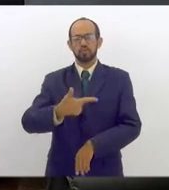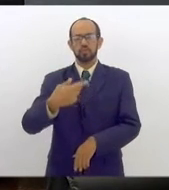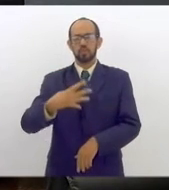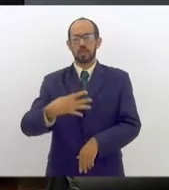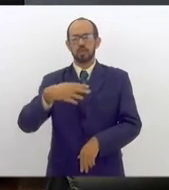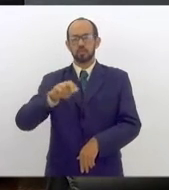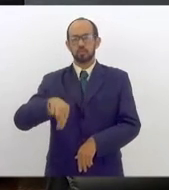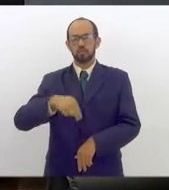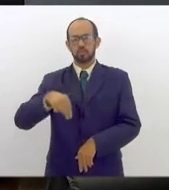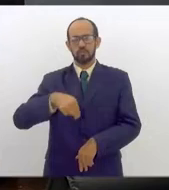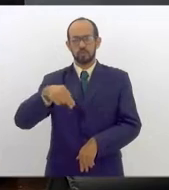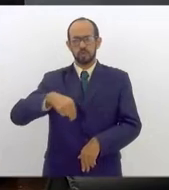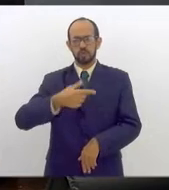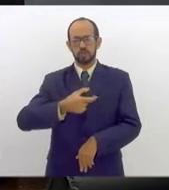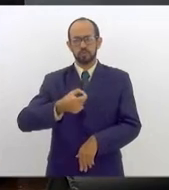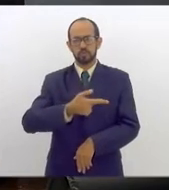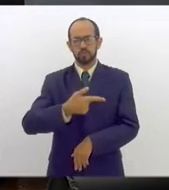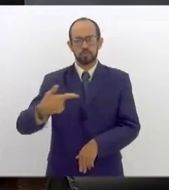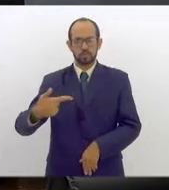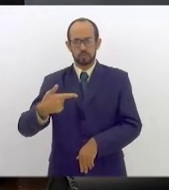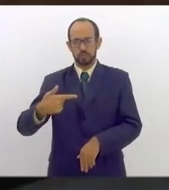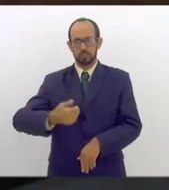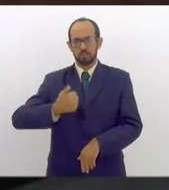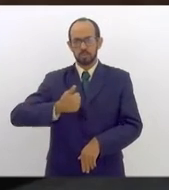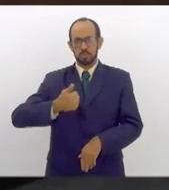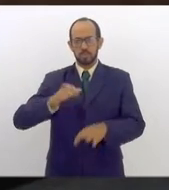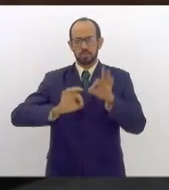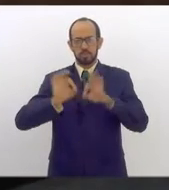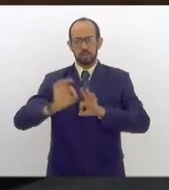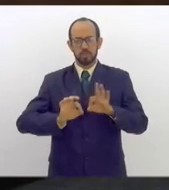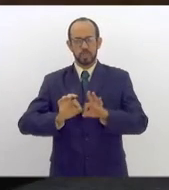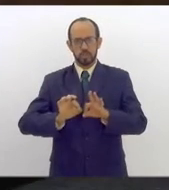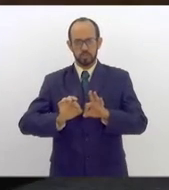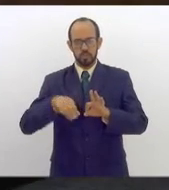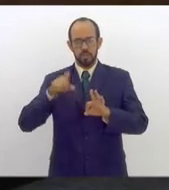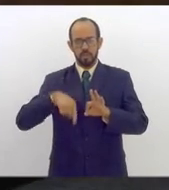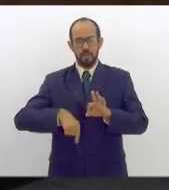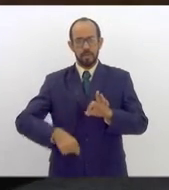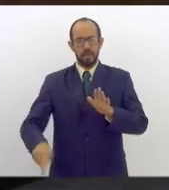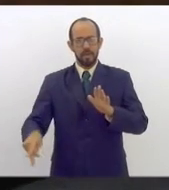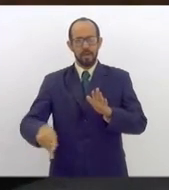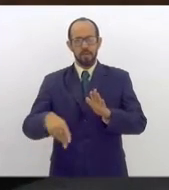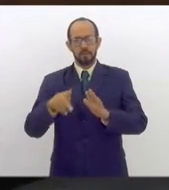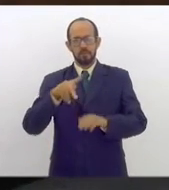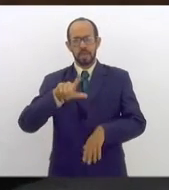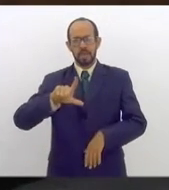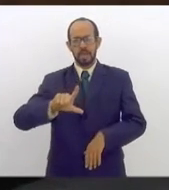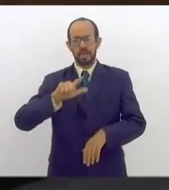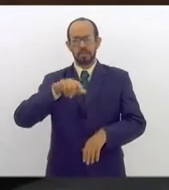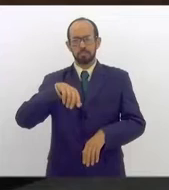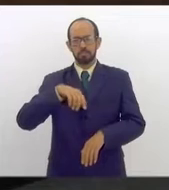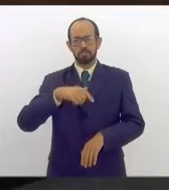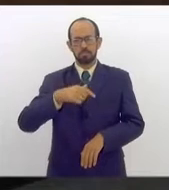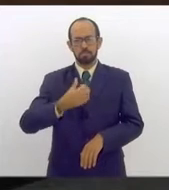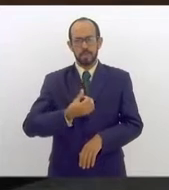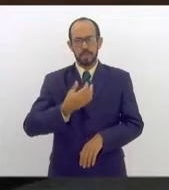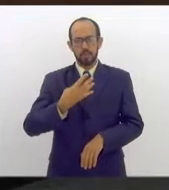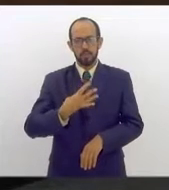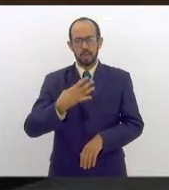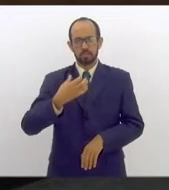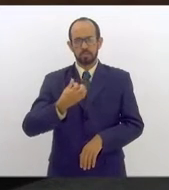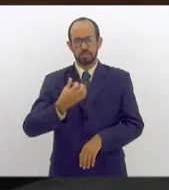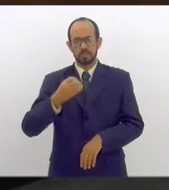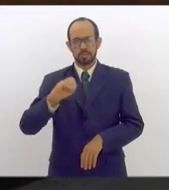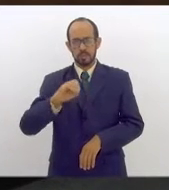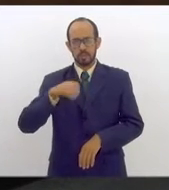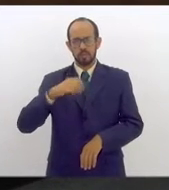24/11/22, primeiro projeto em pauta é o projeto de lei 6460/22, de autoria do